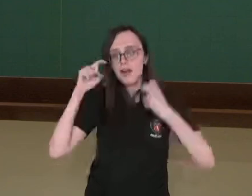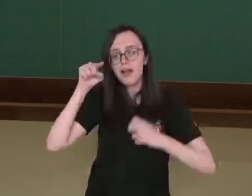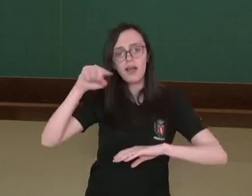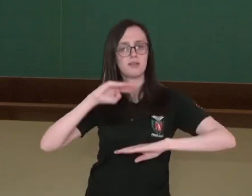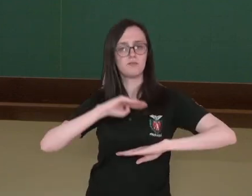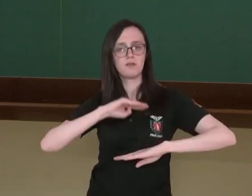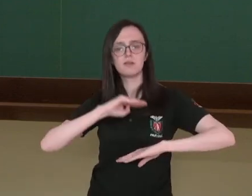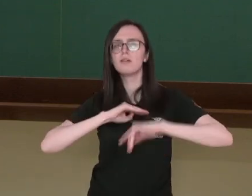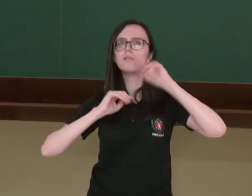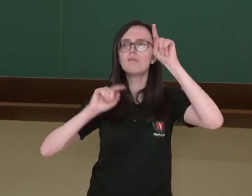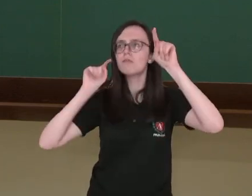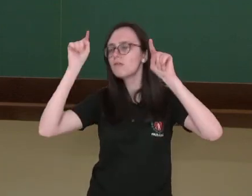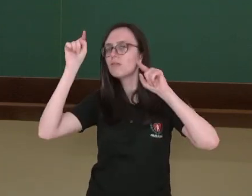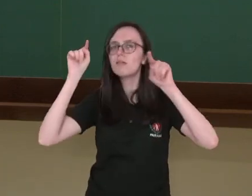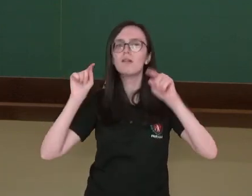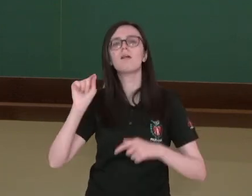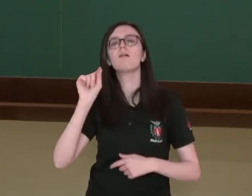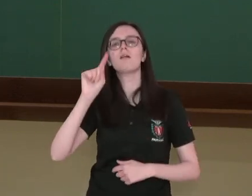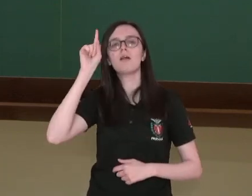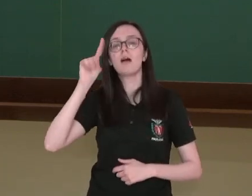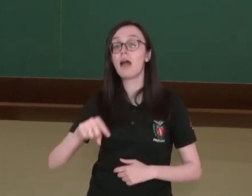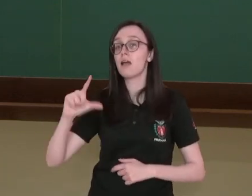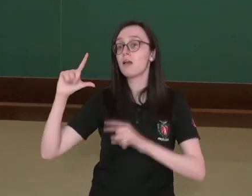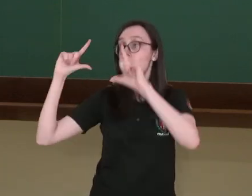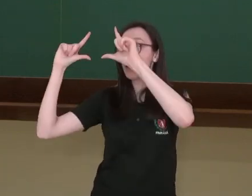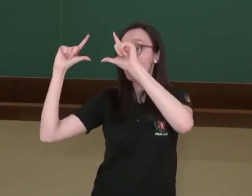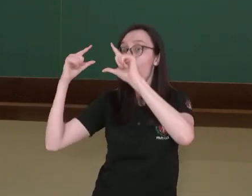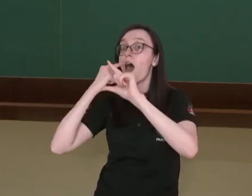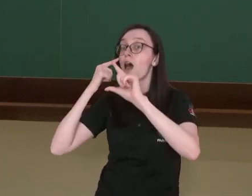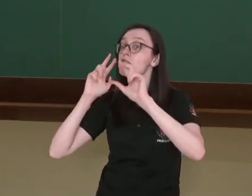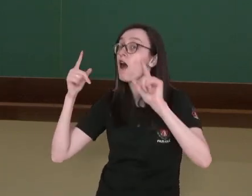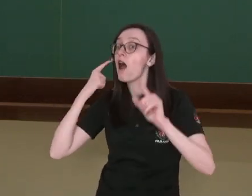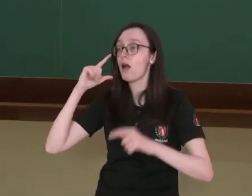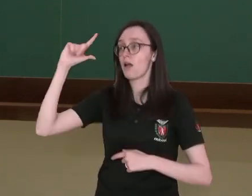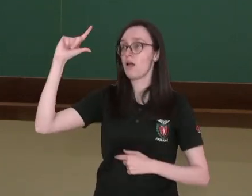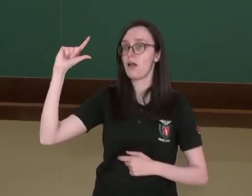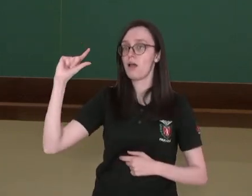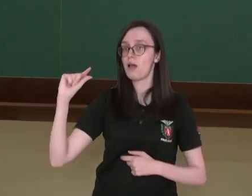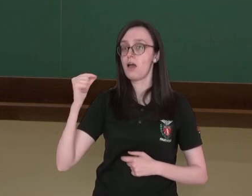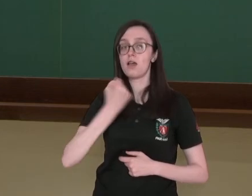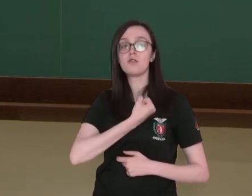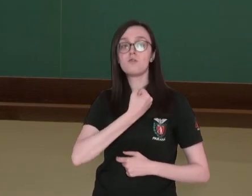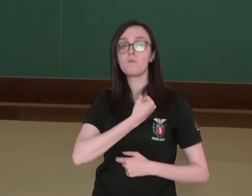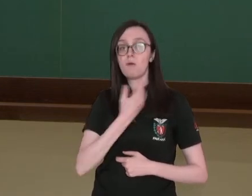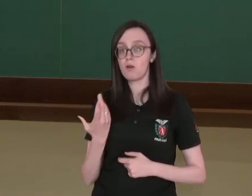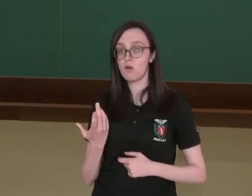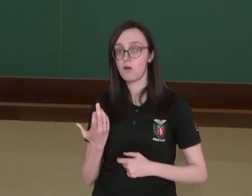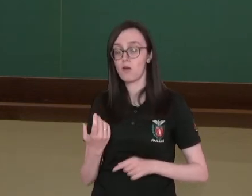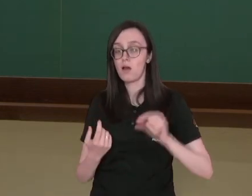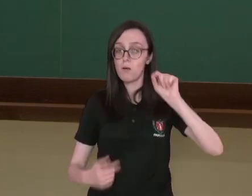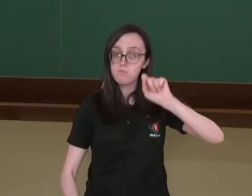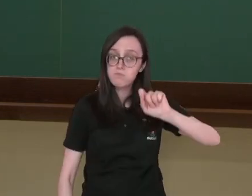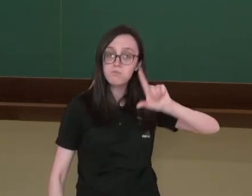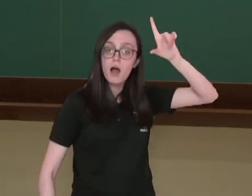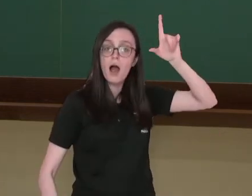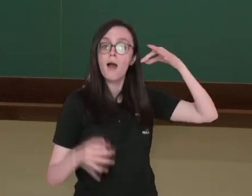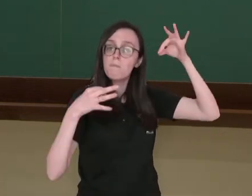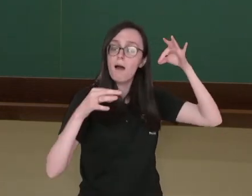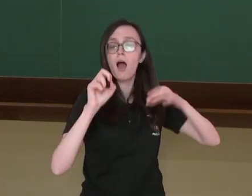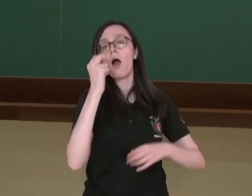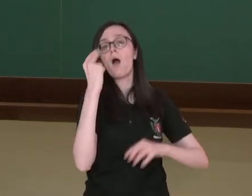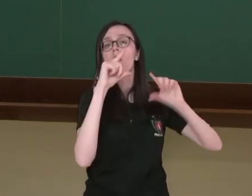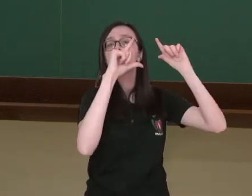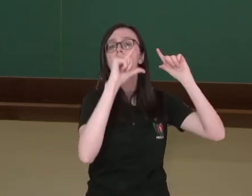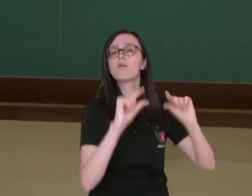caso aqui, houve o quê? Uma redução aqui, correto? E aqui, vai aumentar o número de páginas ou